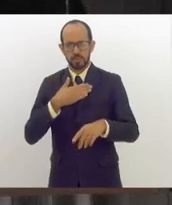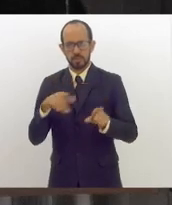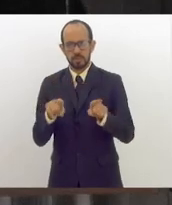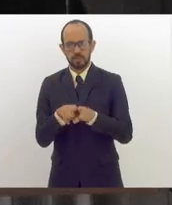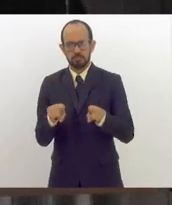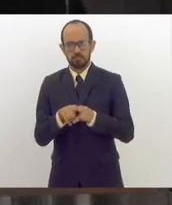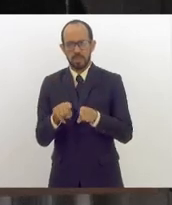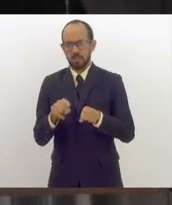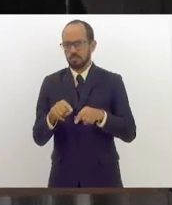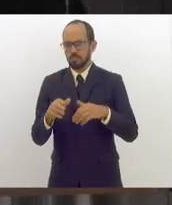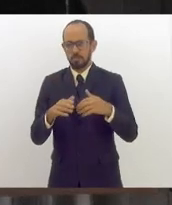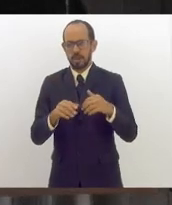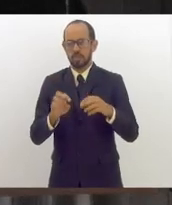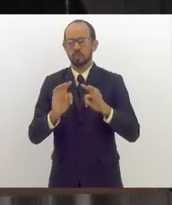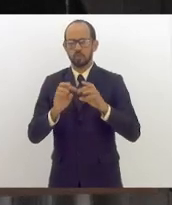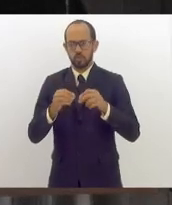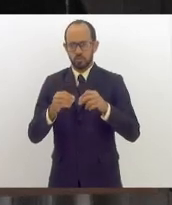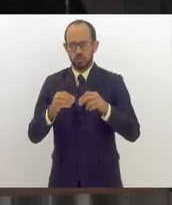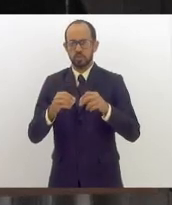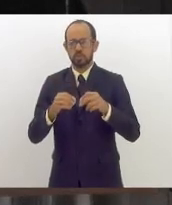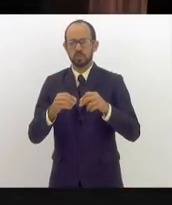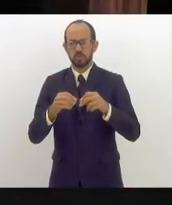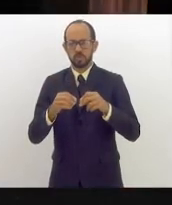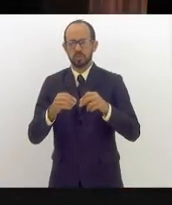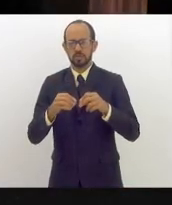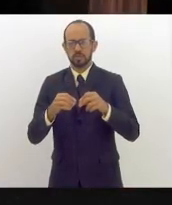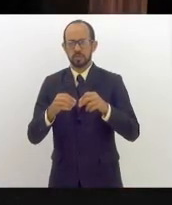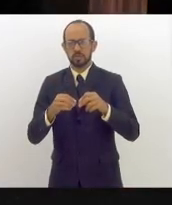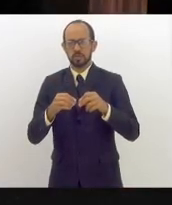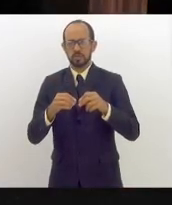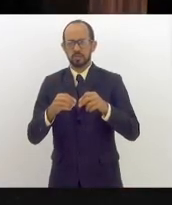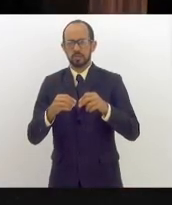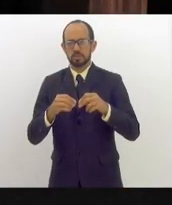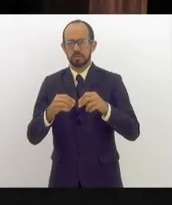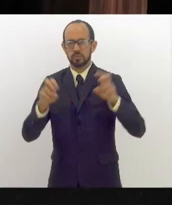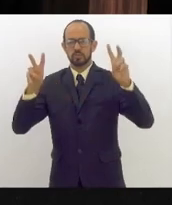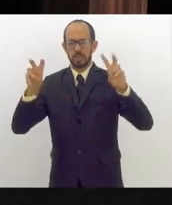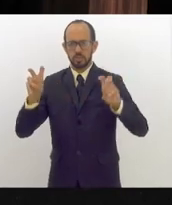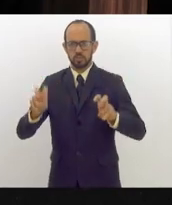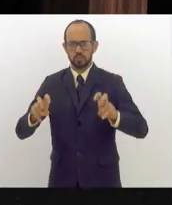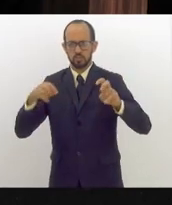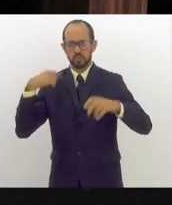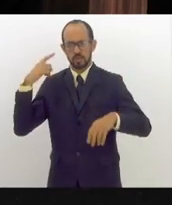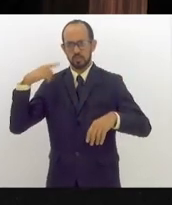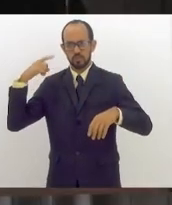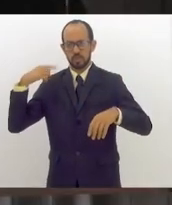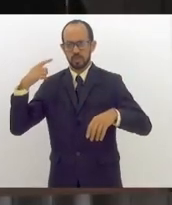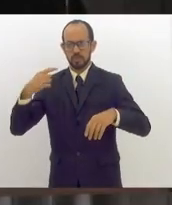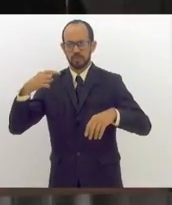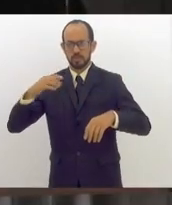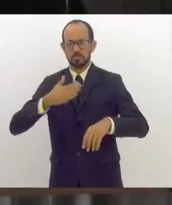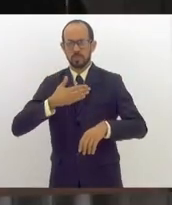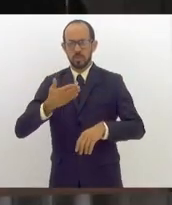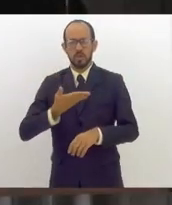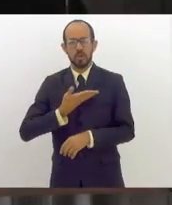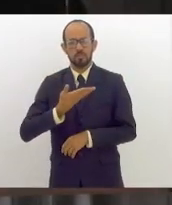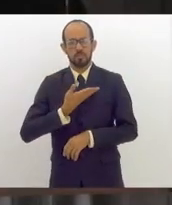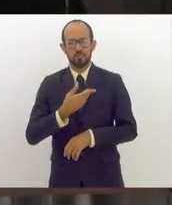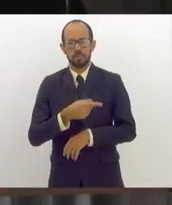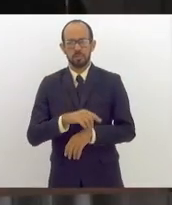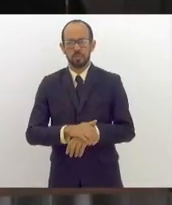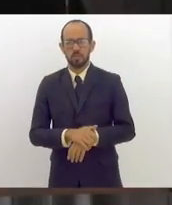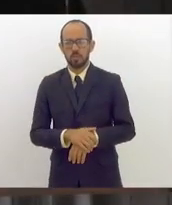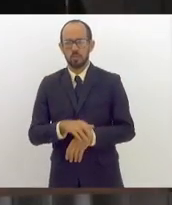como também com todas as pautas da advocacia de uma serenidade ímpar o meu querido amigo